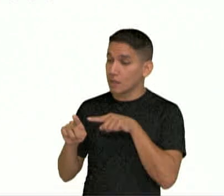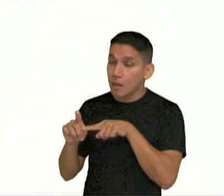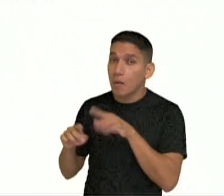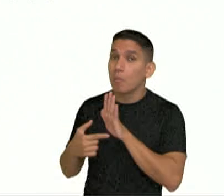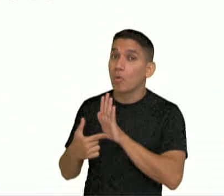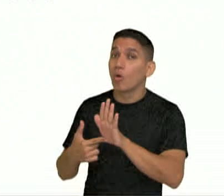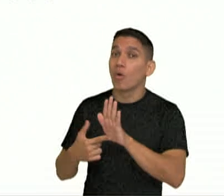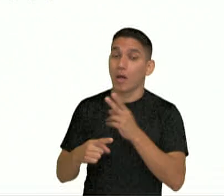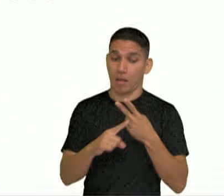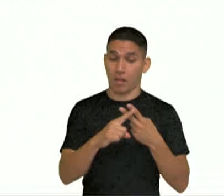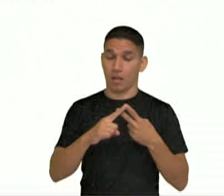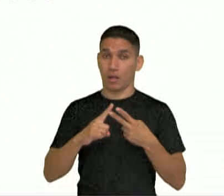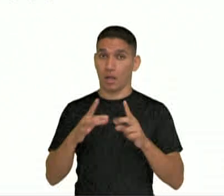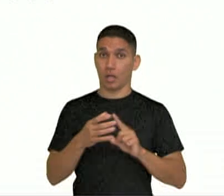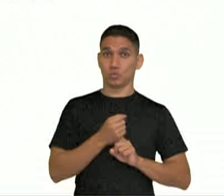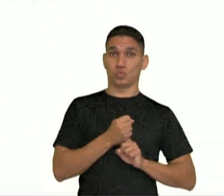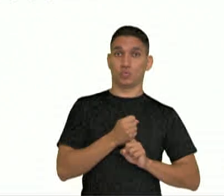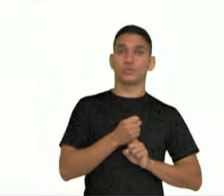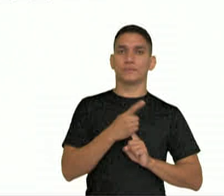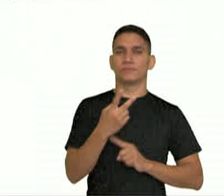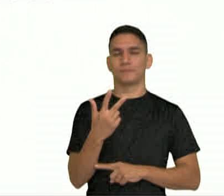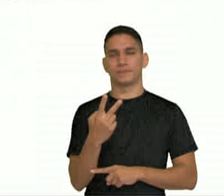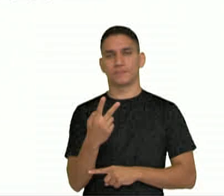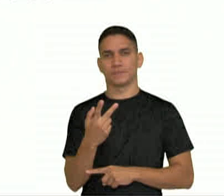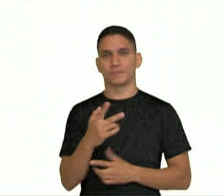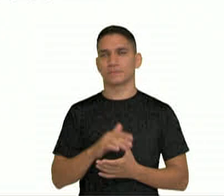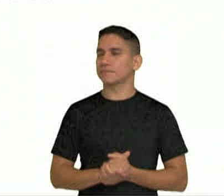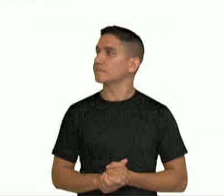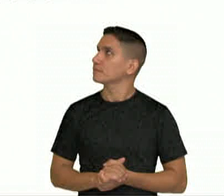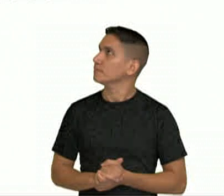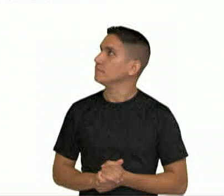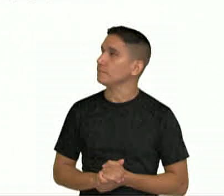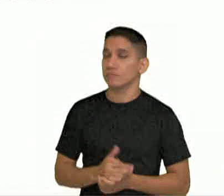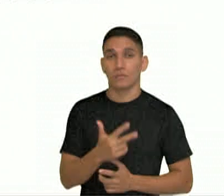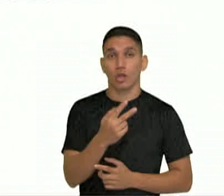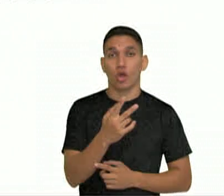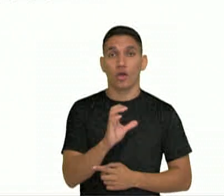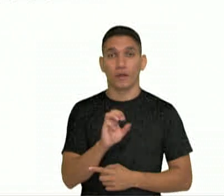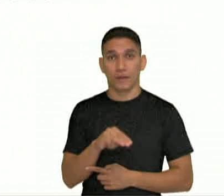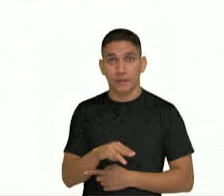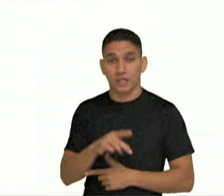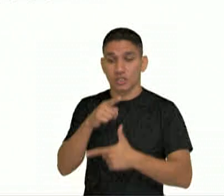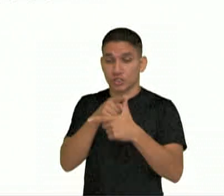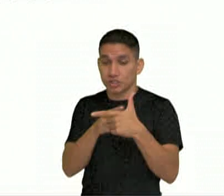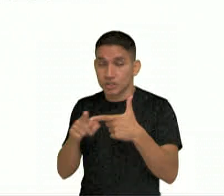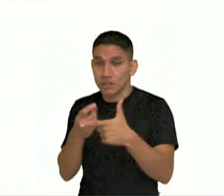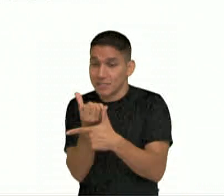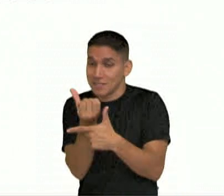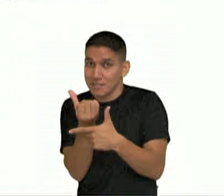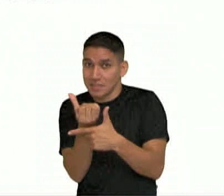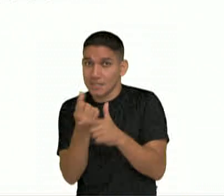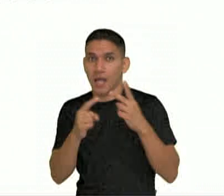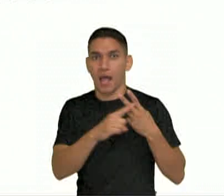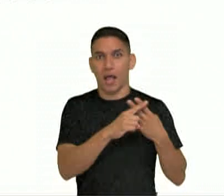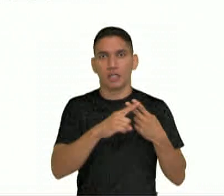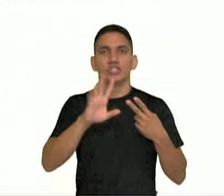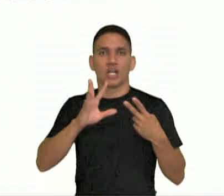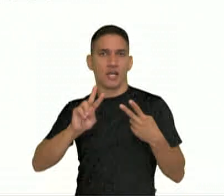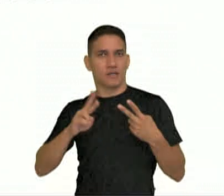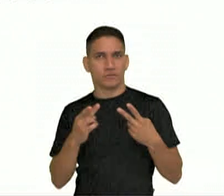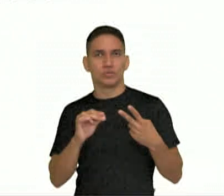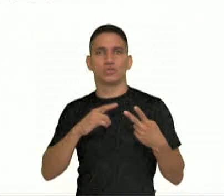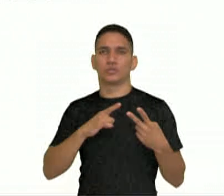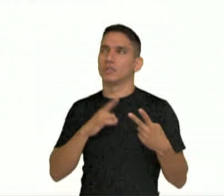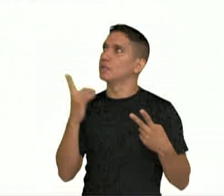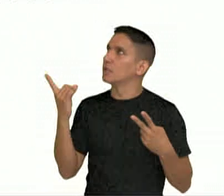alelos dominantes, tá? Então, 12 centímetros. 12 centímetros divididos pelos 6 alelos que a gente verificou,